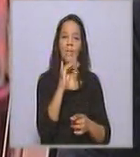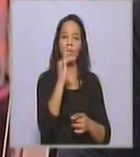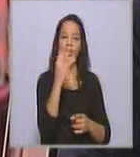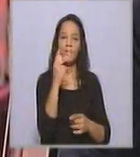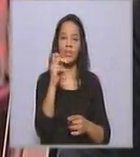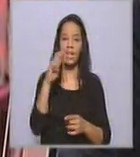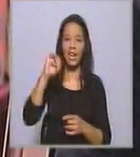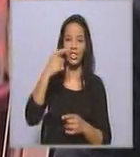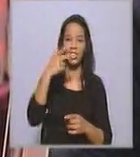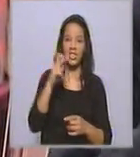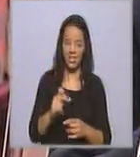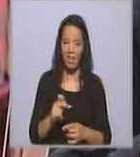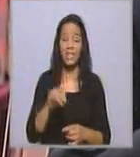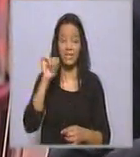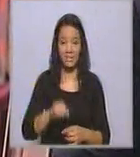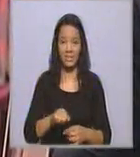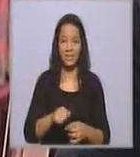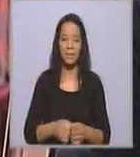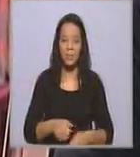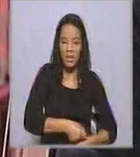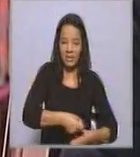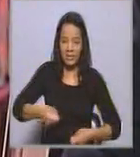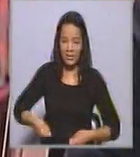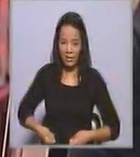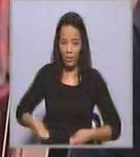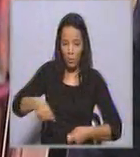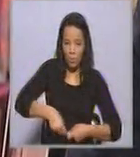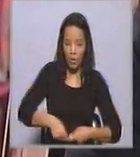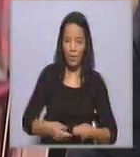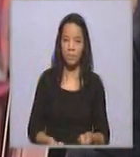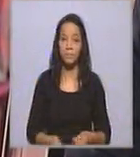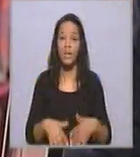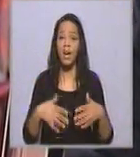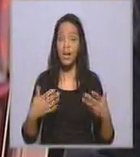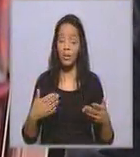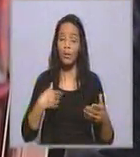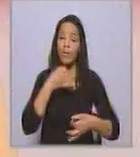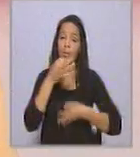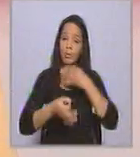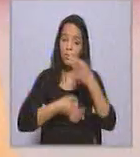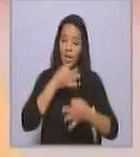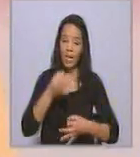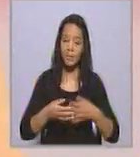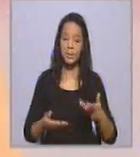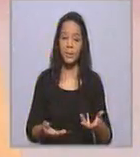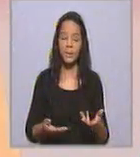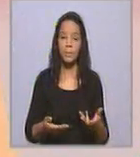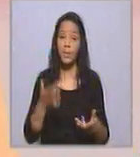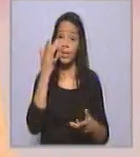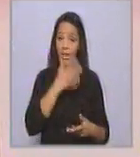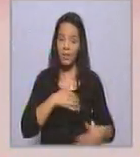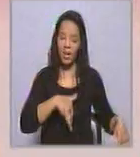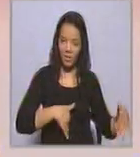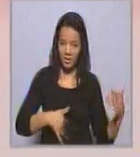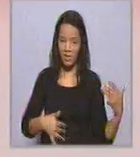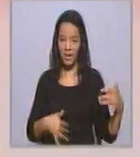o verbo fivelar. Eu sou um afivelado. É o fivela. Fica sabendo. Então, vamos lá falar então do África Dançar. Do